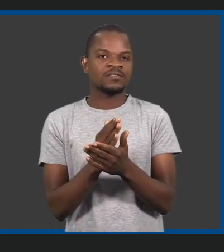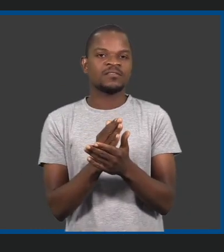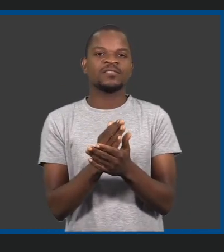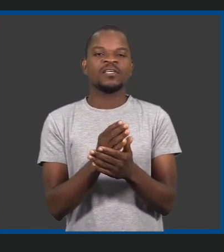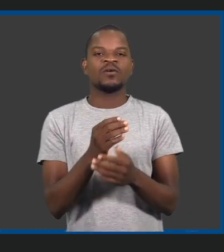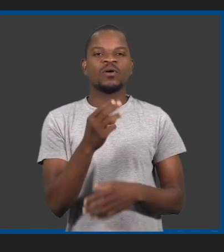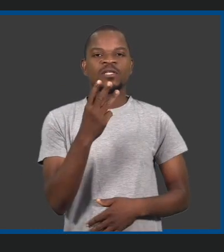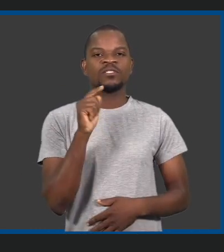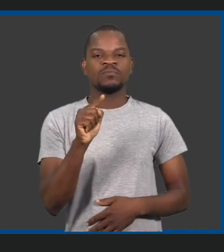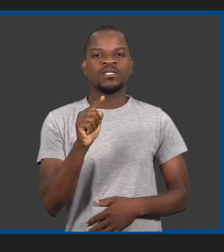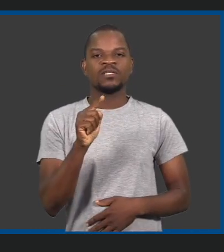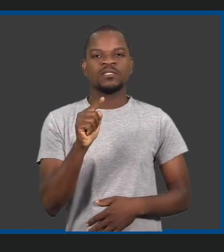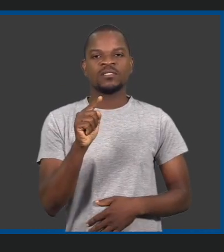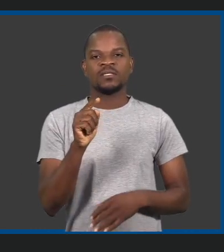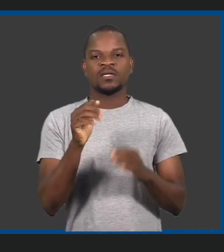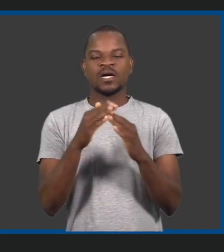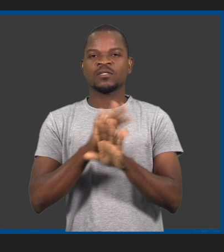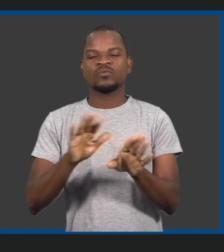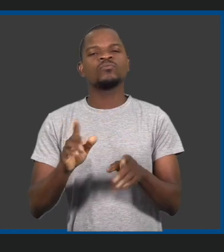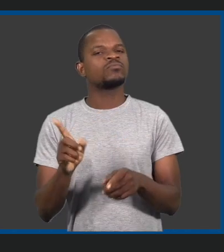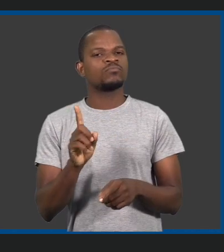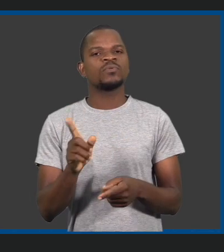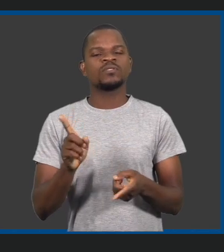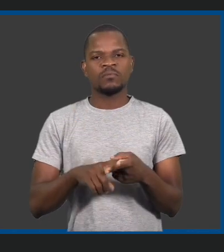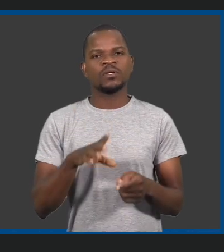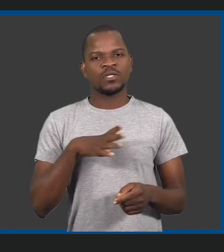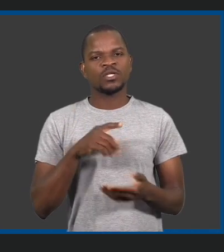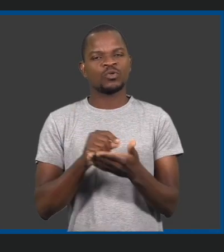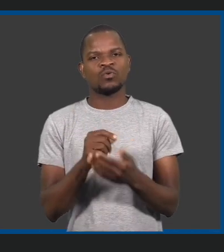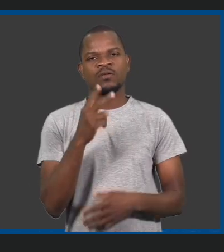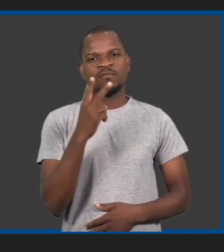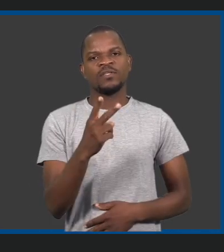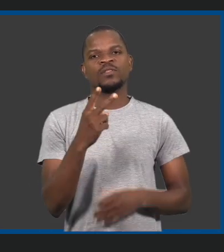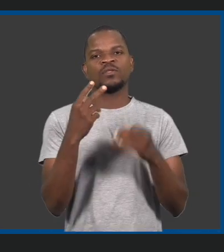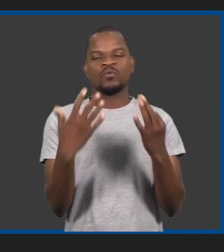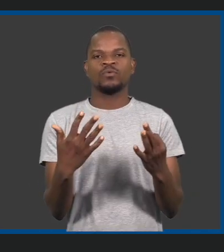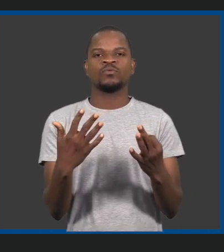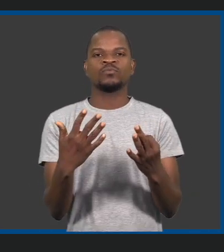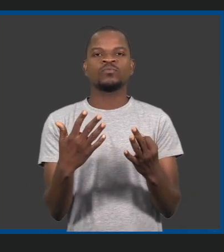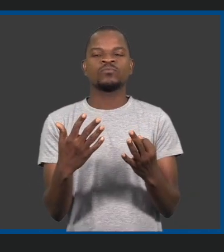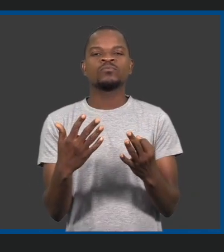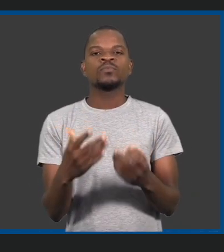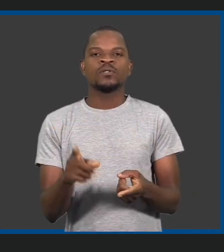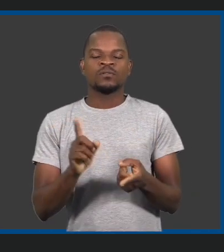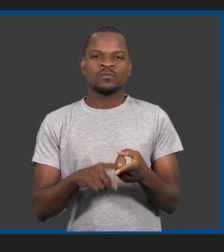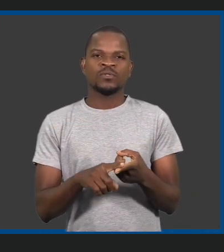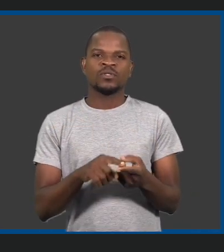casas e 28 escolas. Nós vamos reconstruir 28 escolas também. Na zona centro. Na zona centro, tudo na zona centro. E